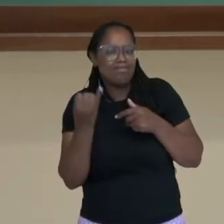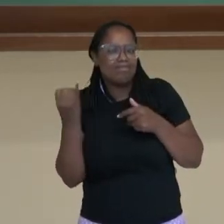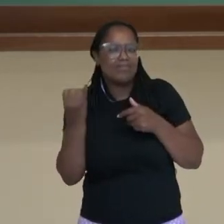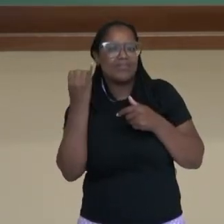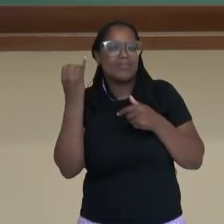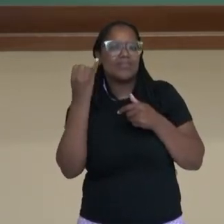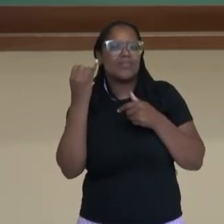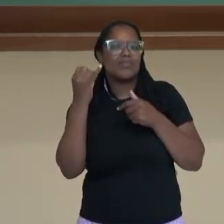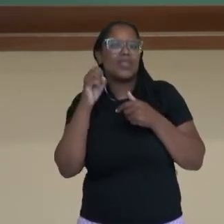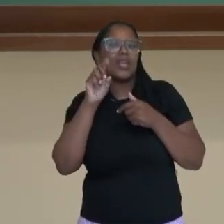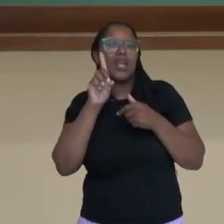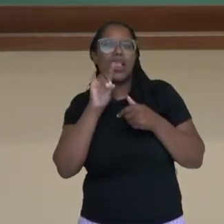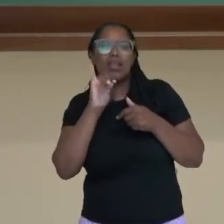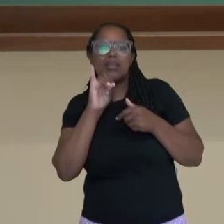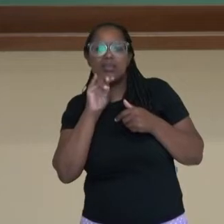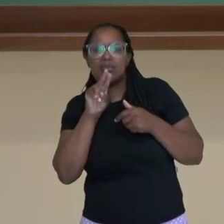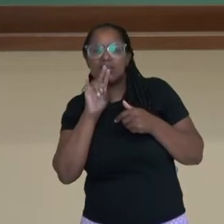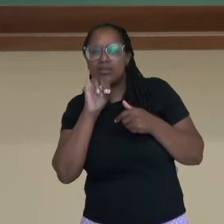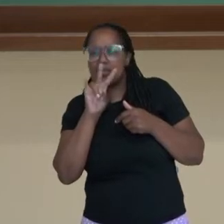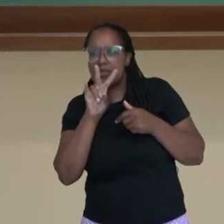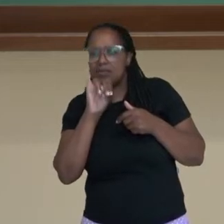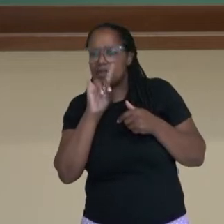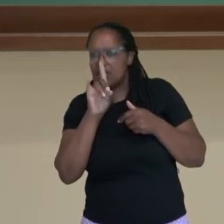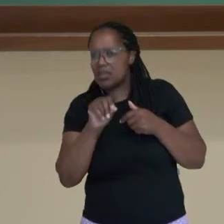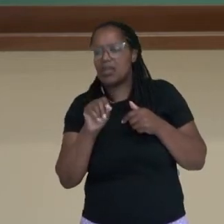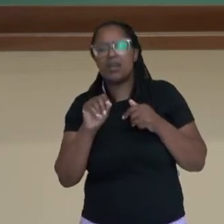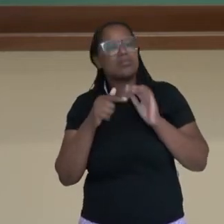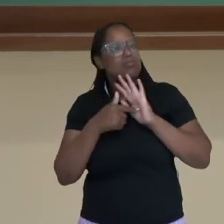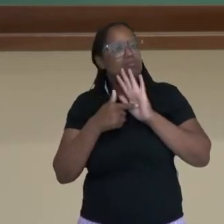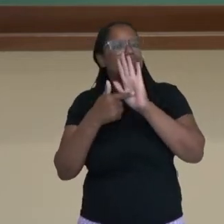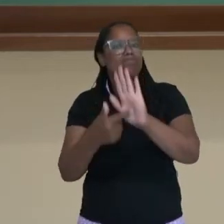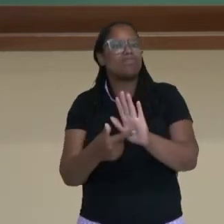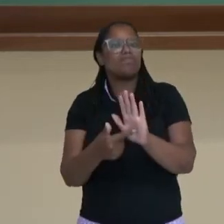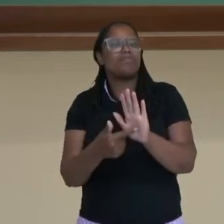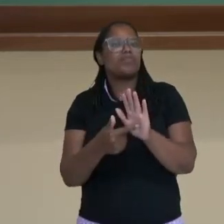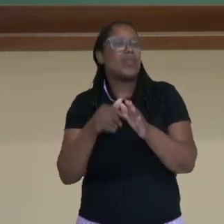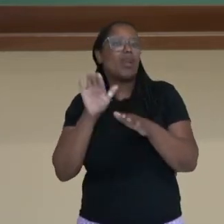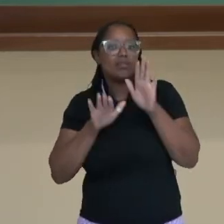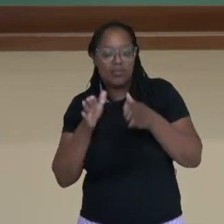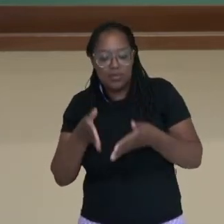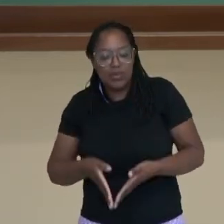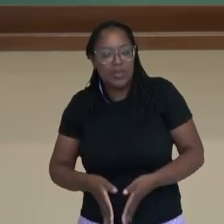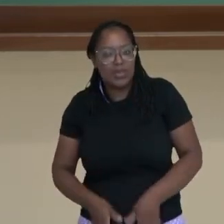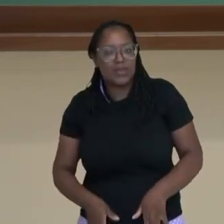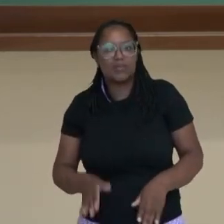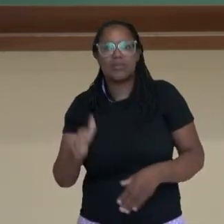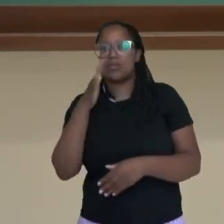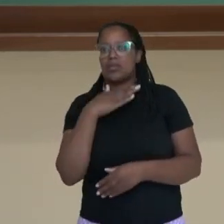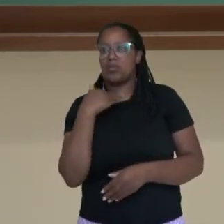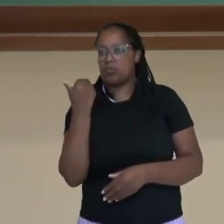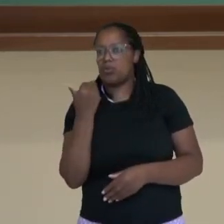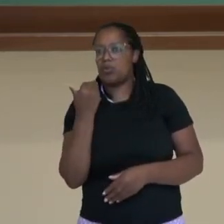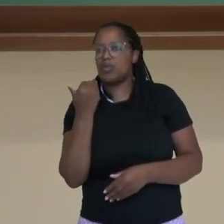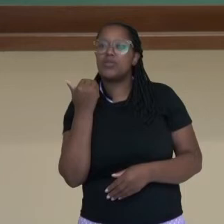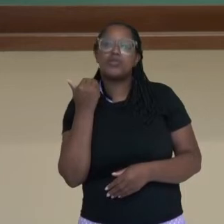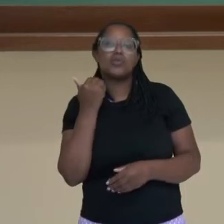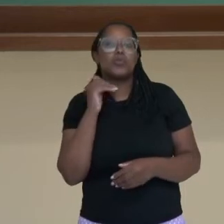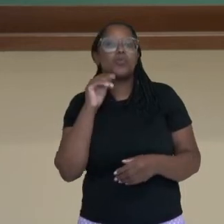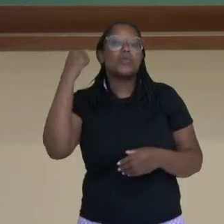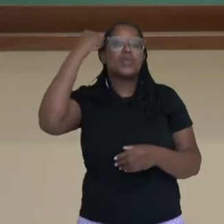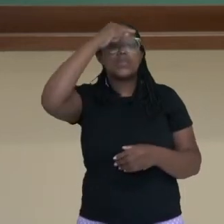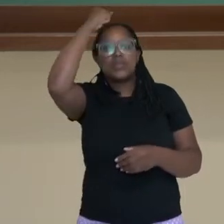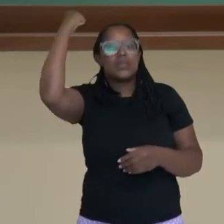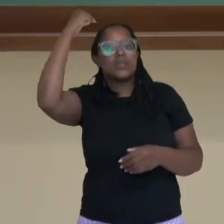divindade apareceu e, portanto, sempre relembramos ela, né? O nascimento, a morte de uma divindade,